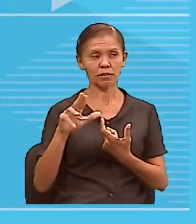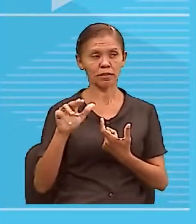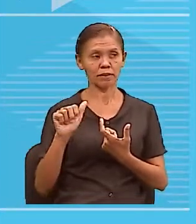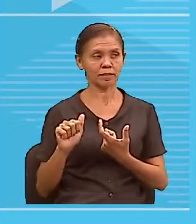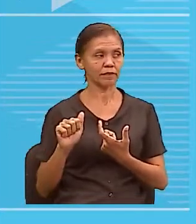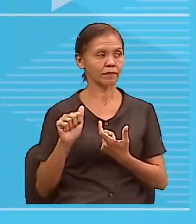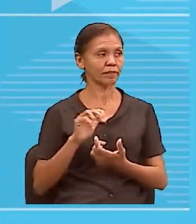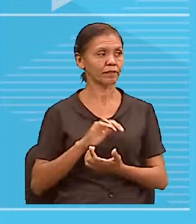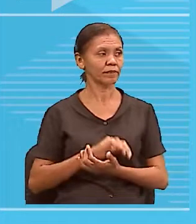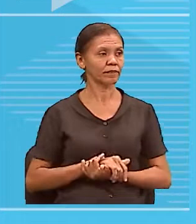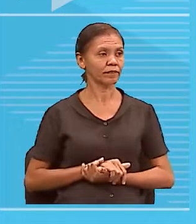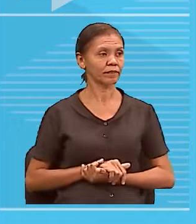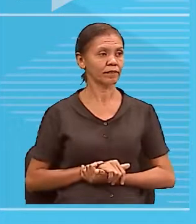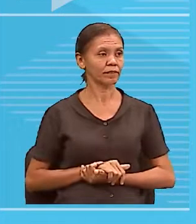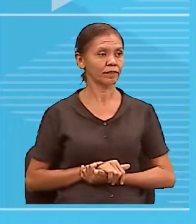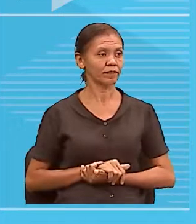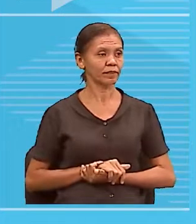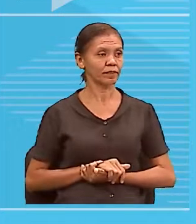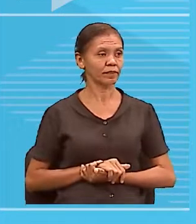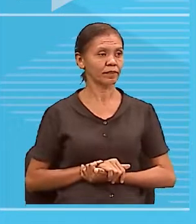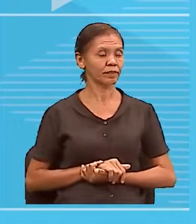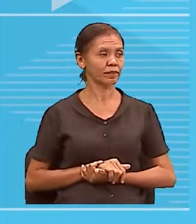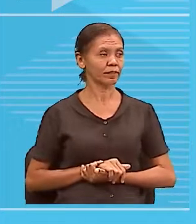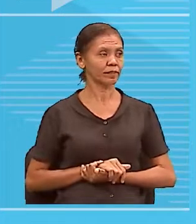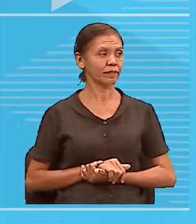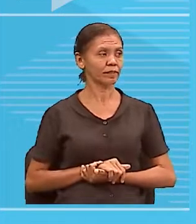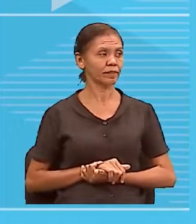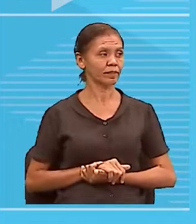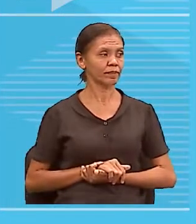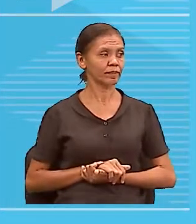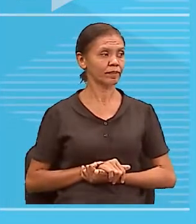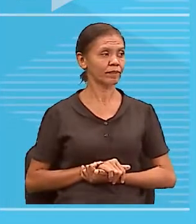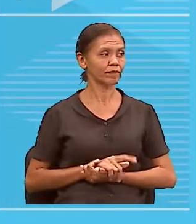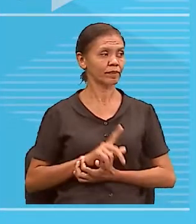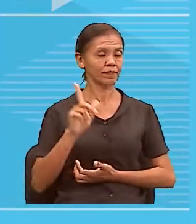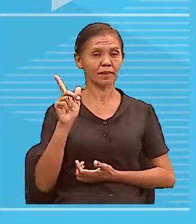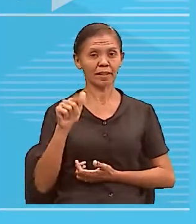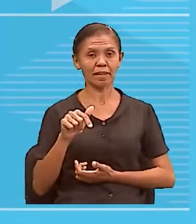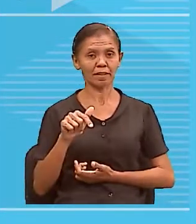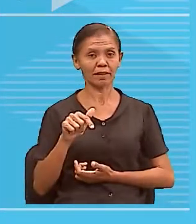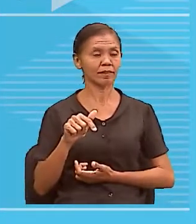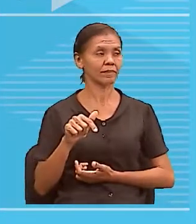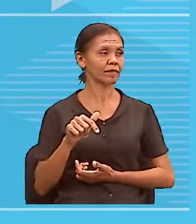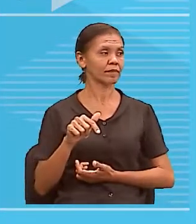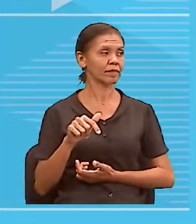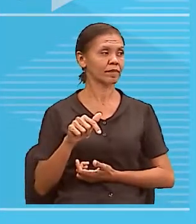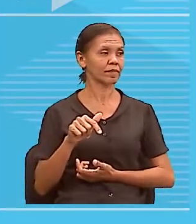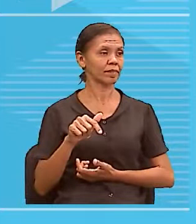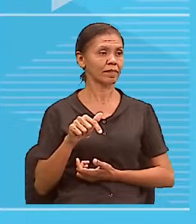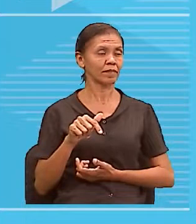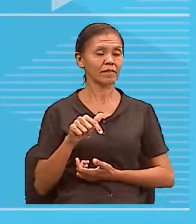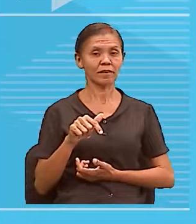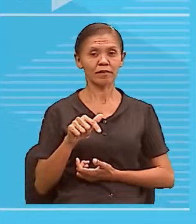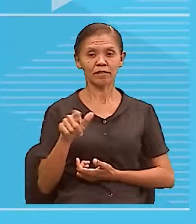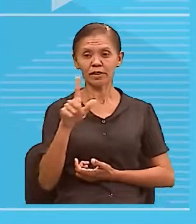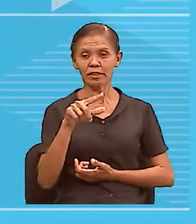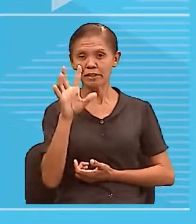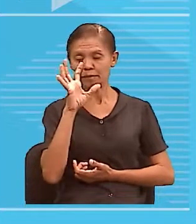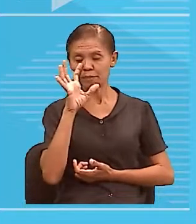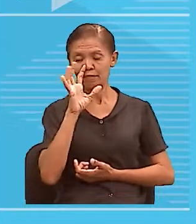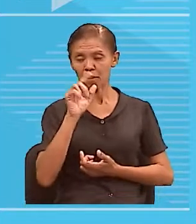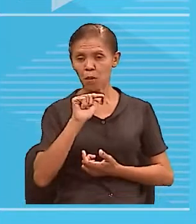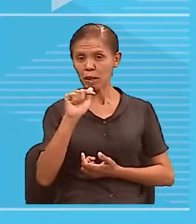sílabas A primeira é a tônica é a última você quiser é uma proparoxítona por isso que aparece ali uma uma